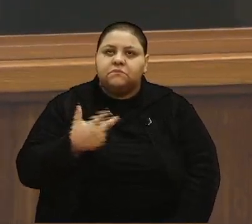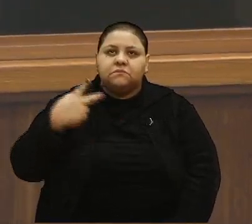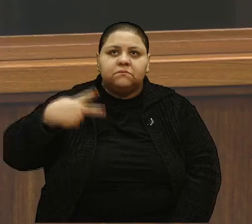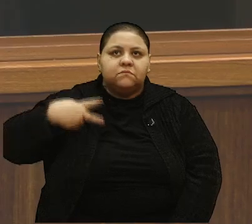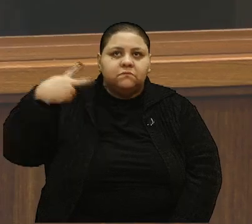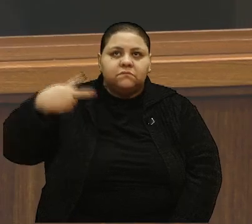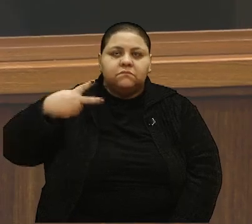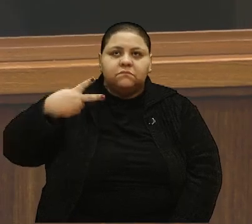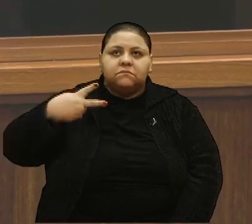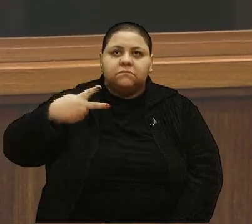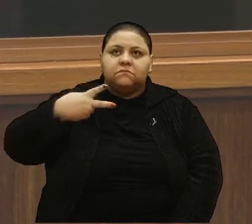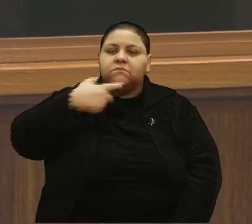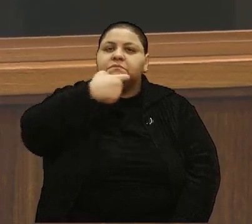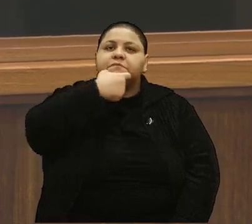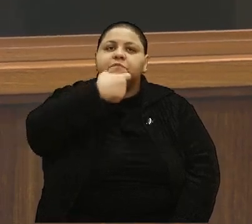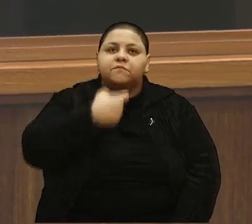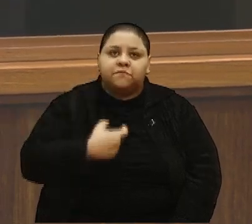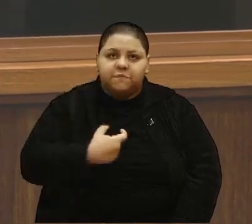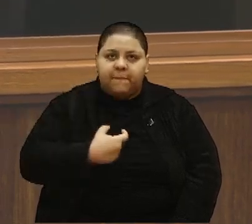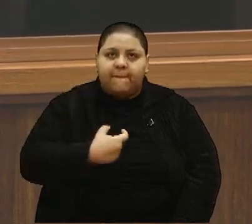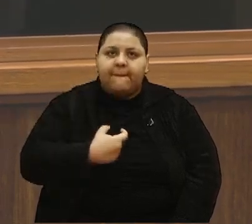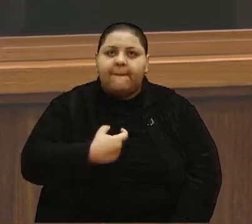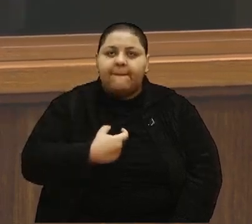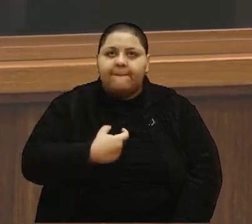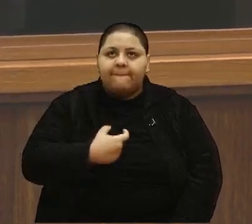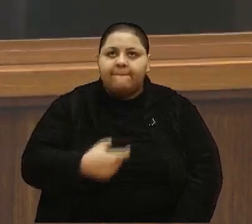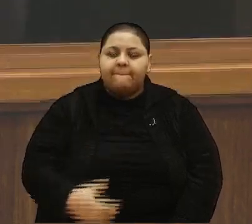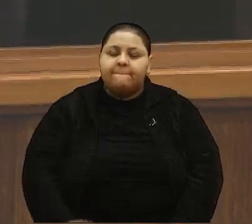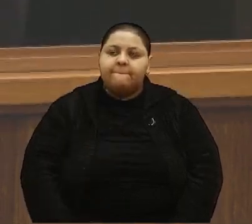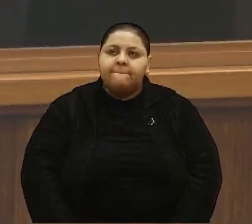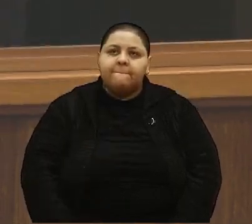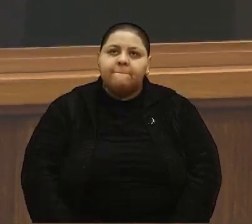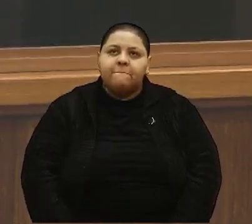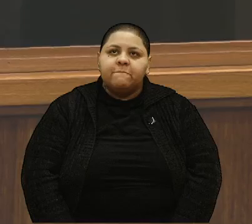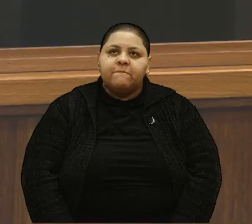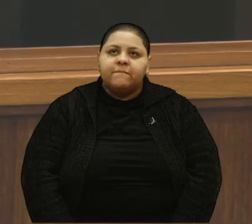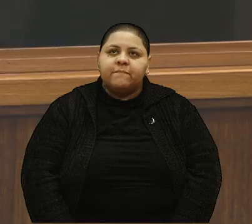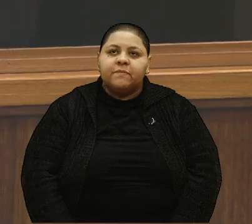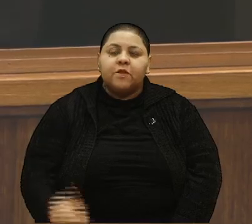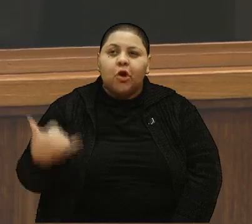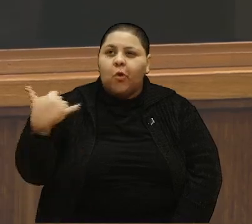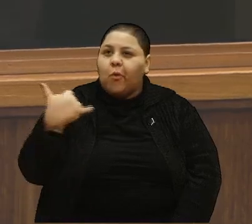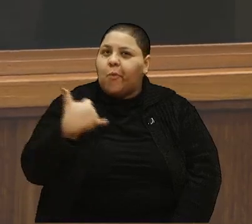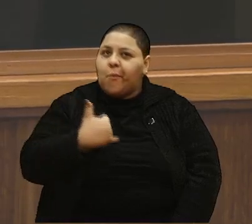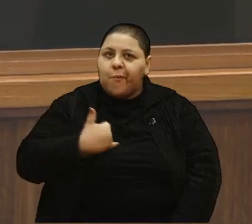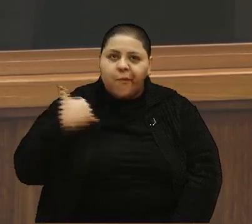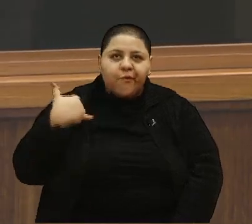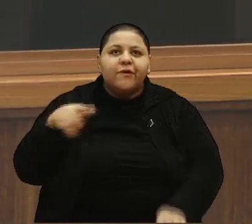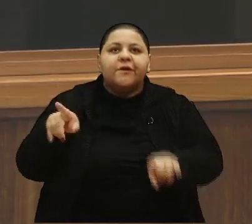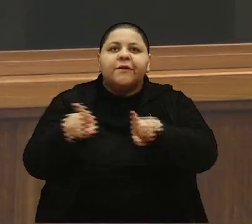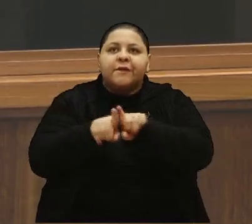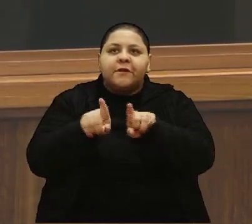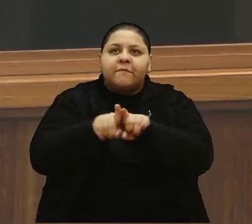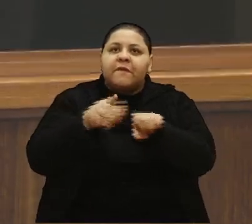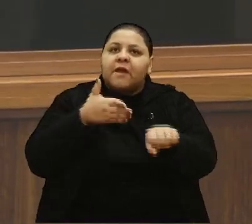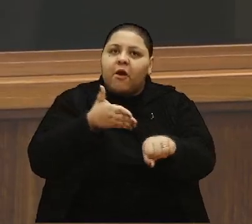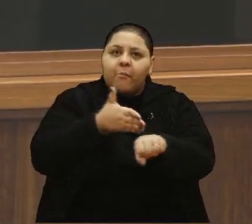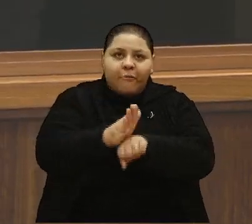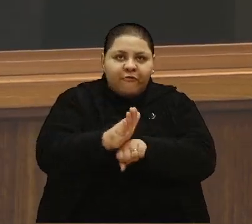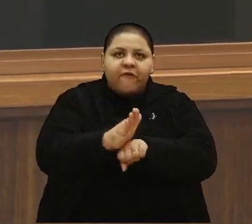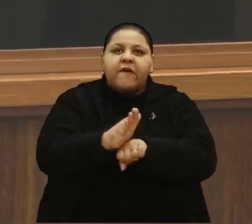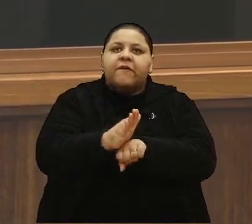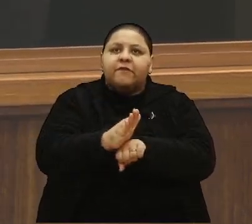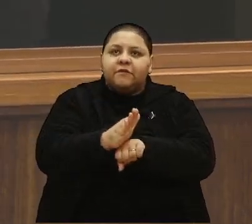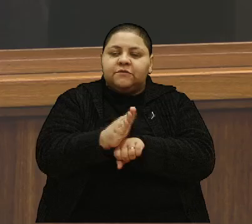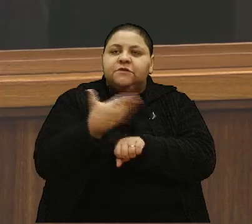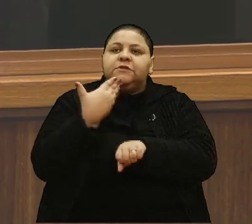vereador Tenente Cristiano, que com muita honra, né, também assinei